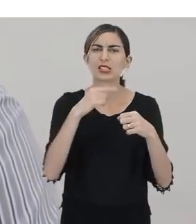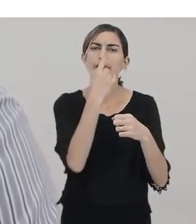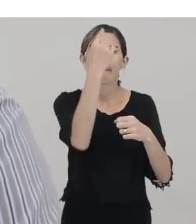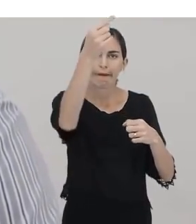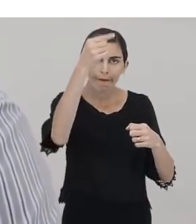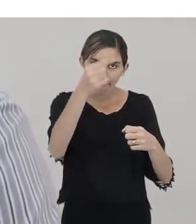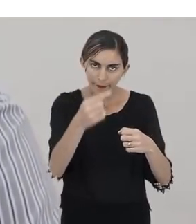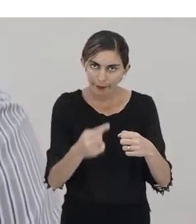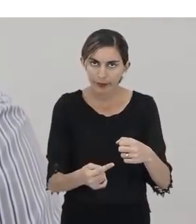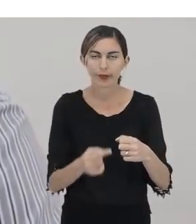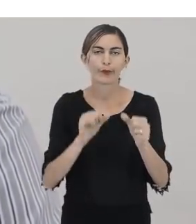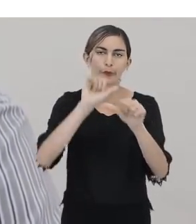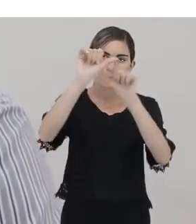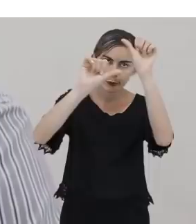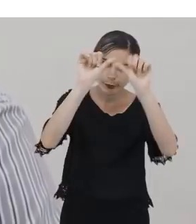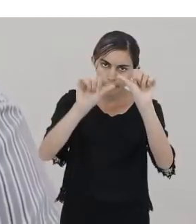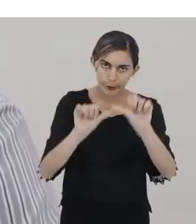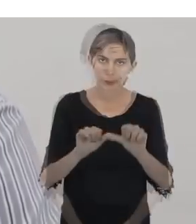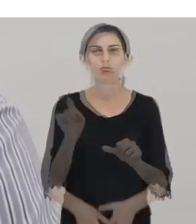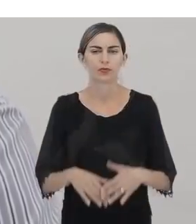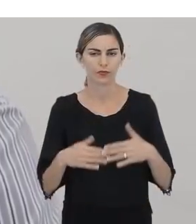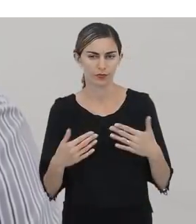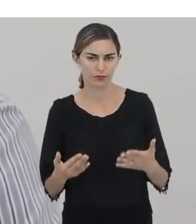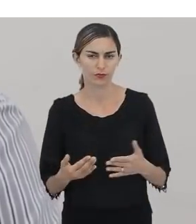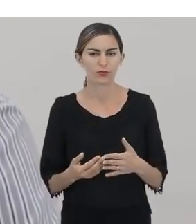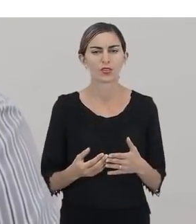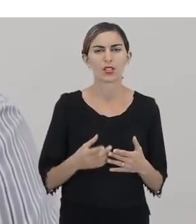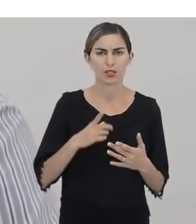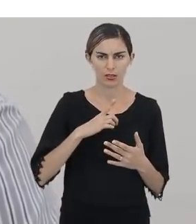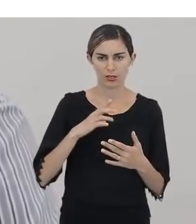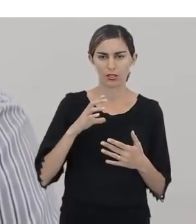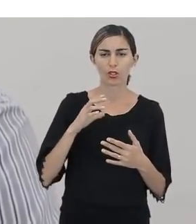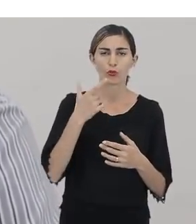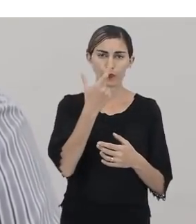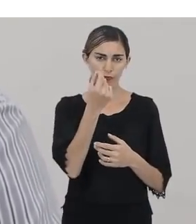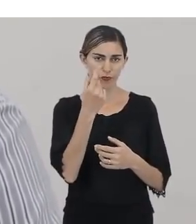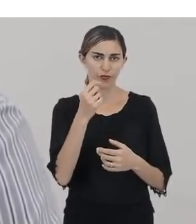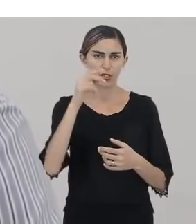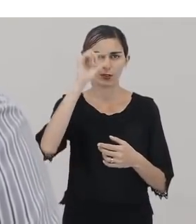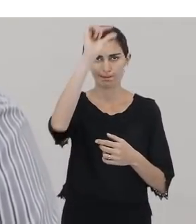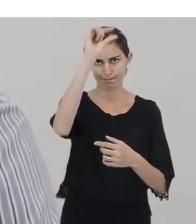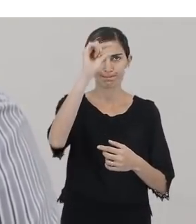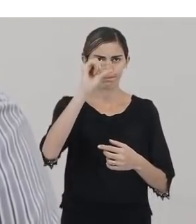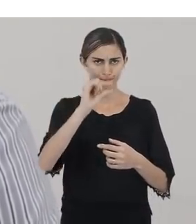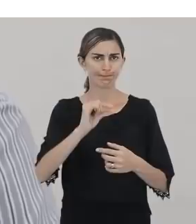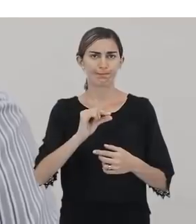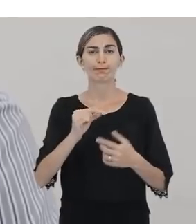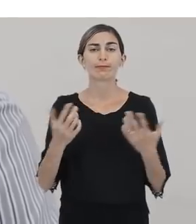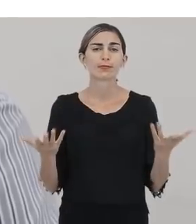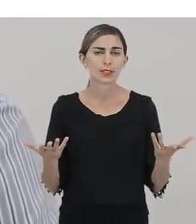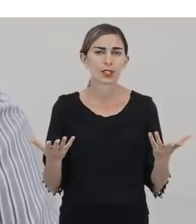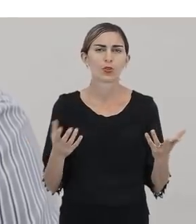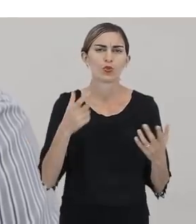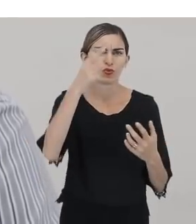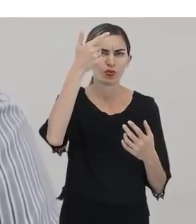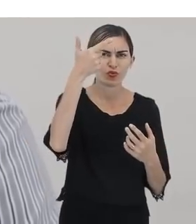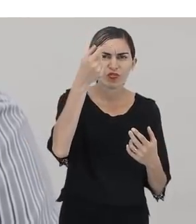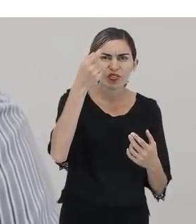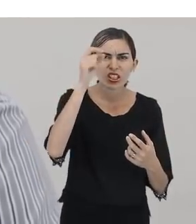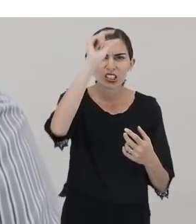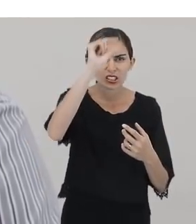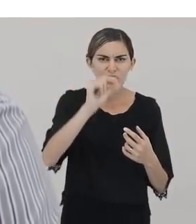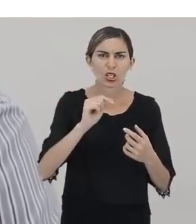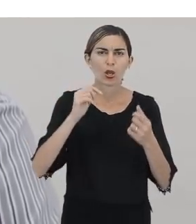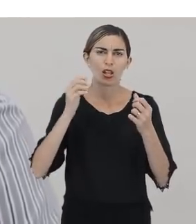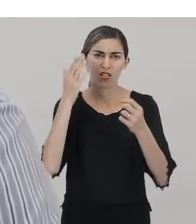cada componente e alterar a cor de cada componente. Eu tenho 20 botões na minha aplicação, então nos 20 botões eu vou ter que ir lá e